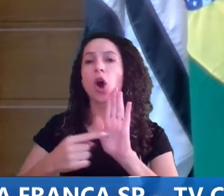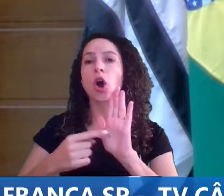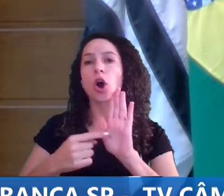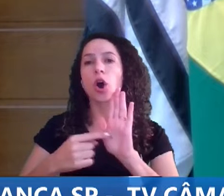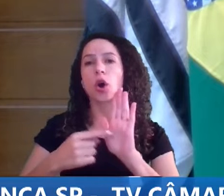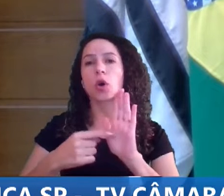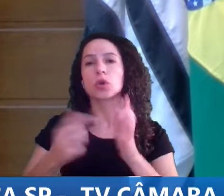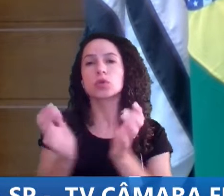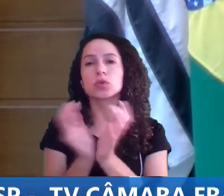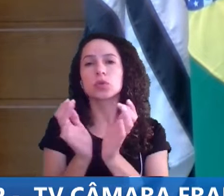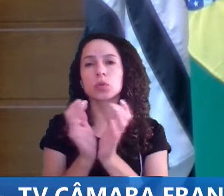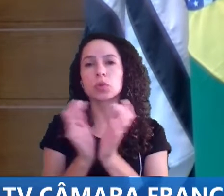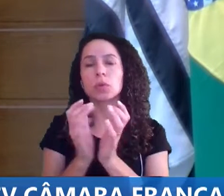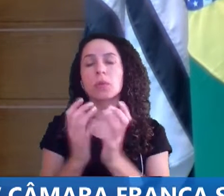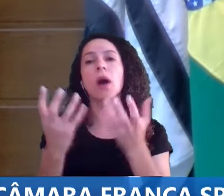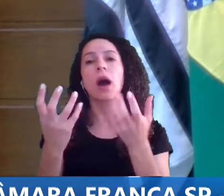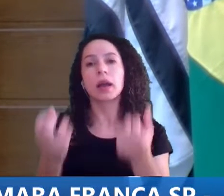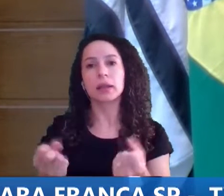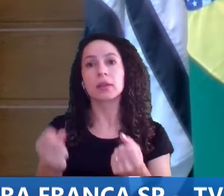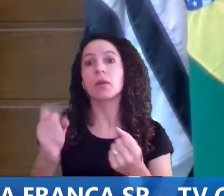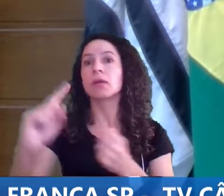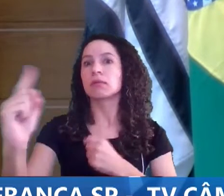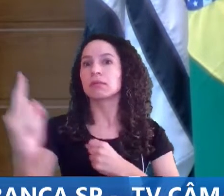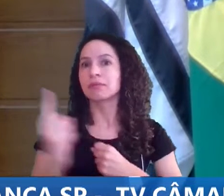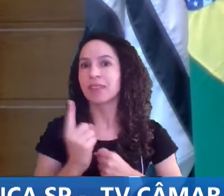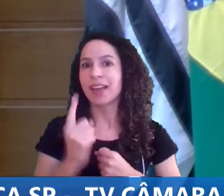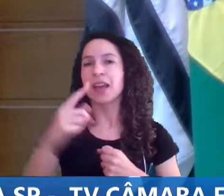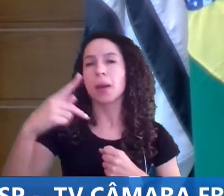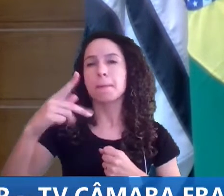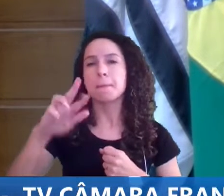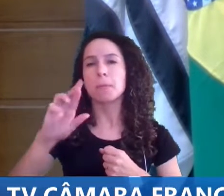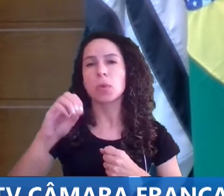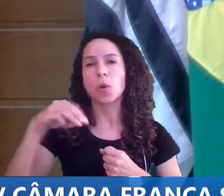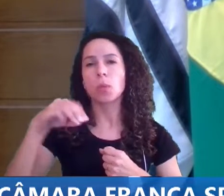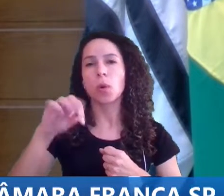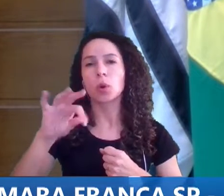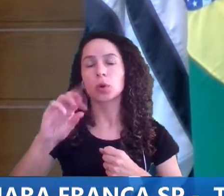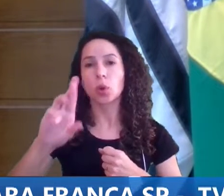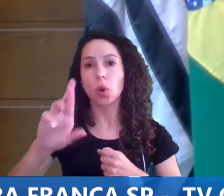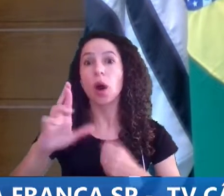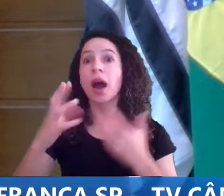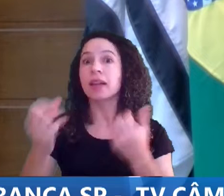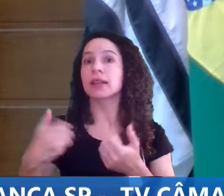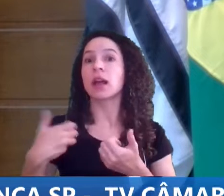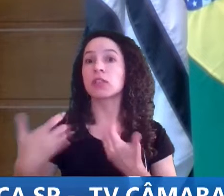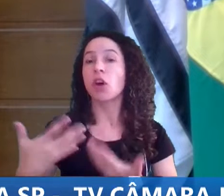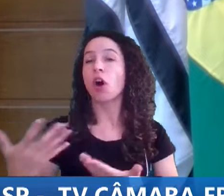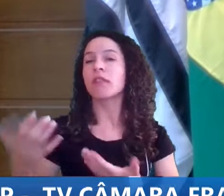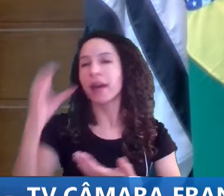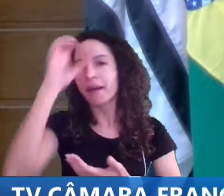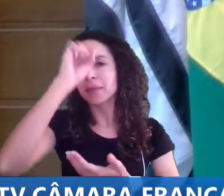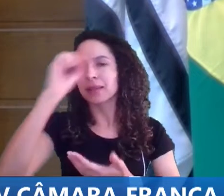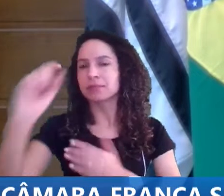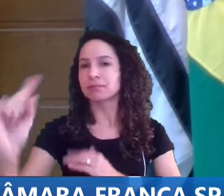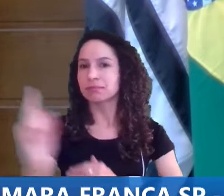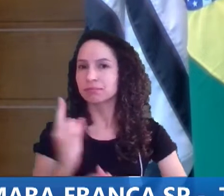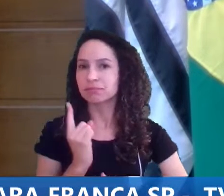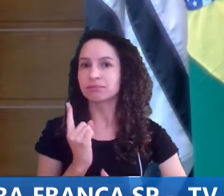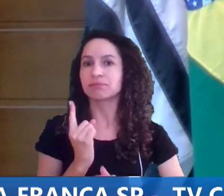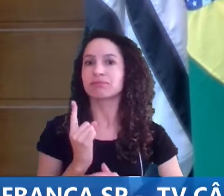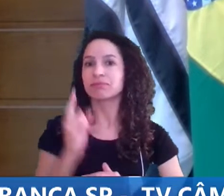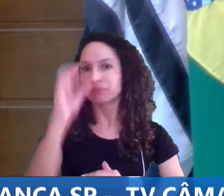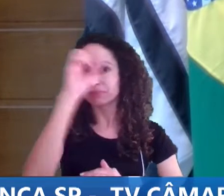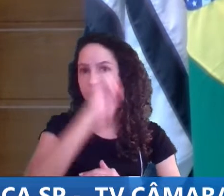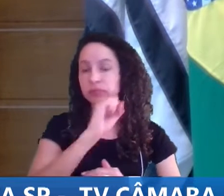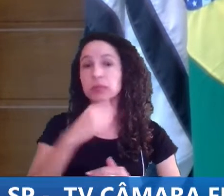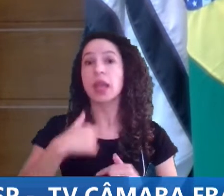a recepcionarem aprendizes em suas promotorias. E eu quero ser o primeiro promotor de justiça do Estado de São Paulo a ter um